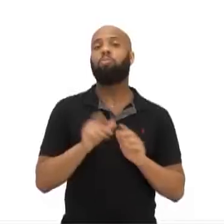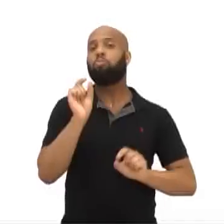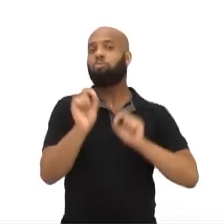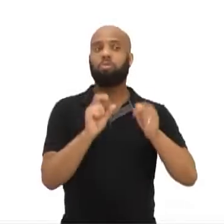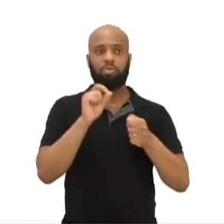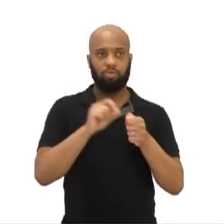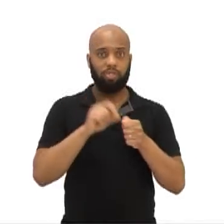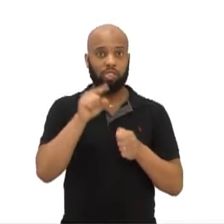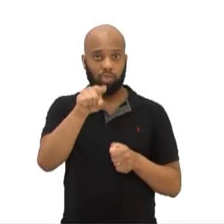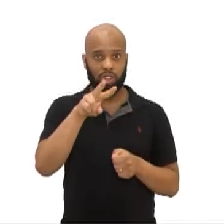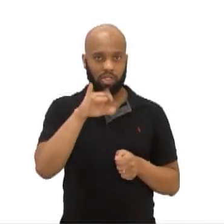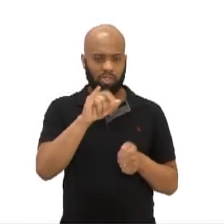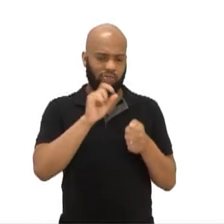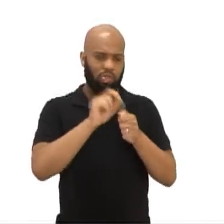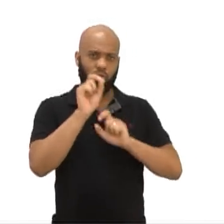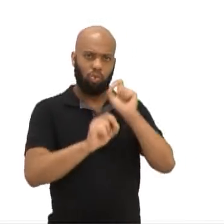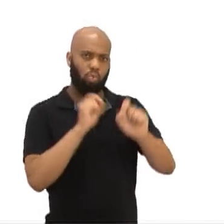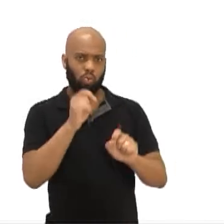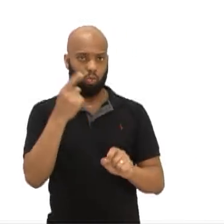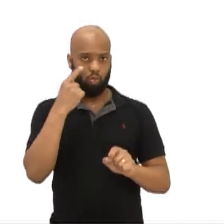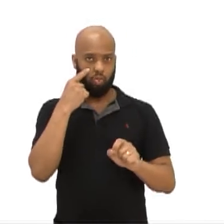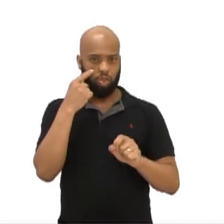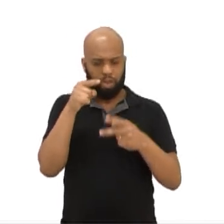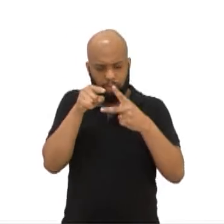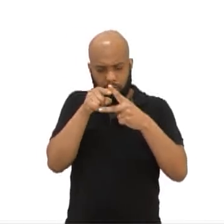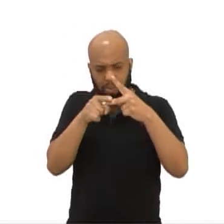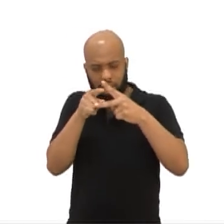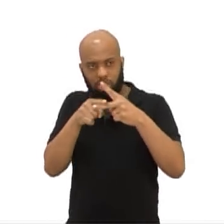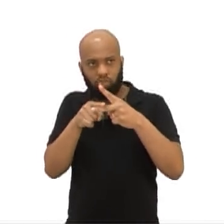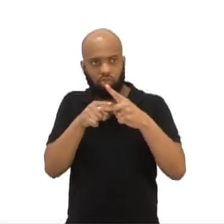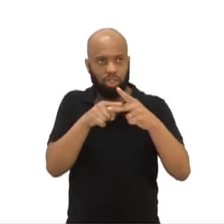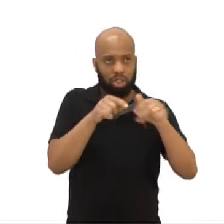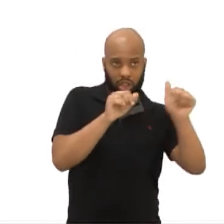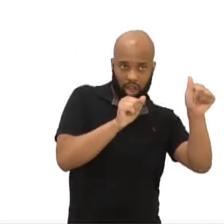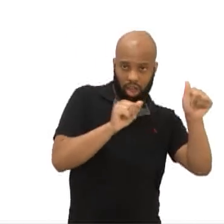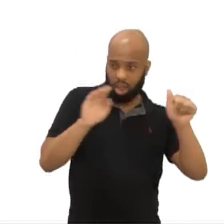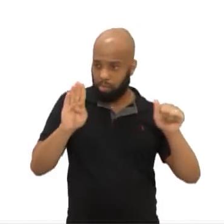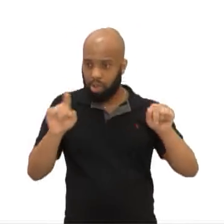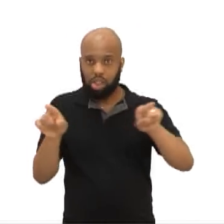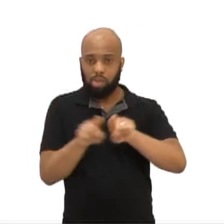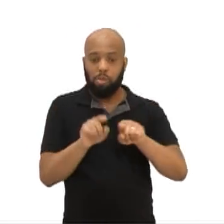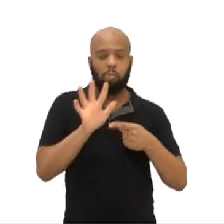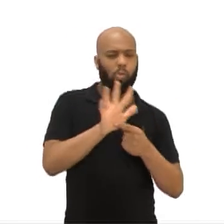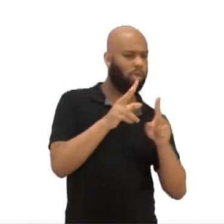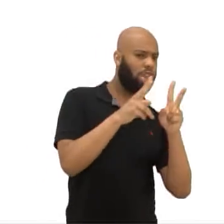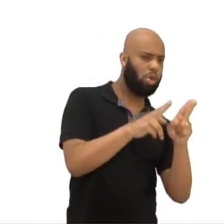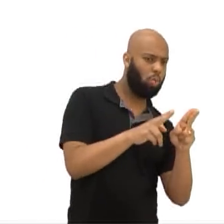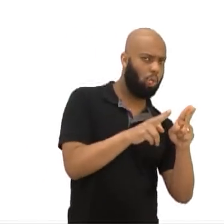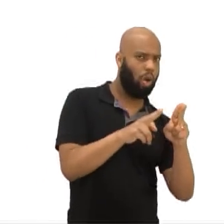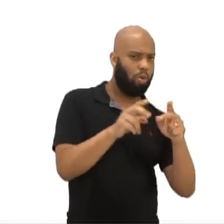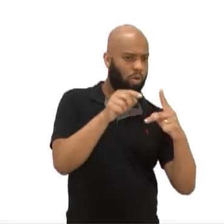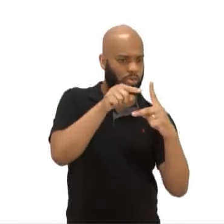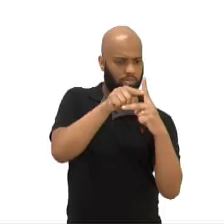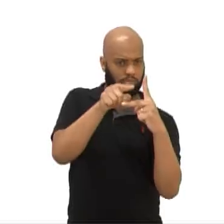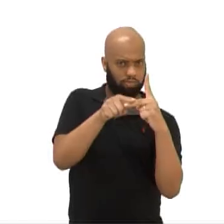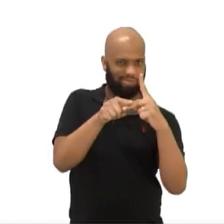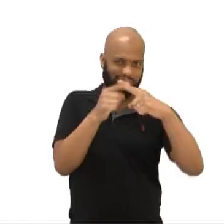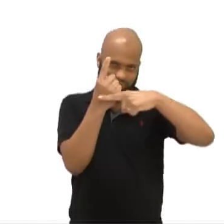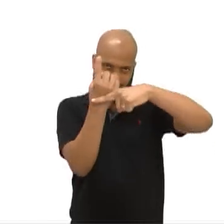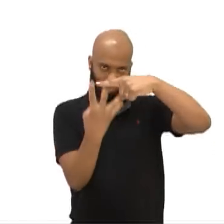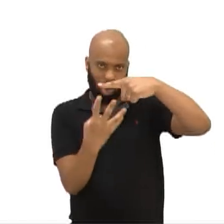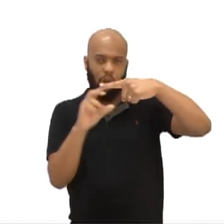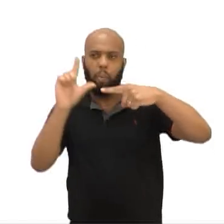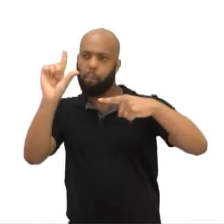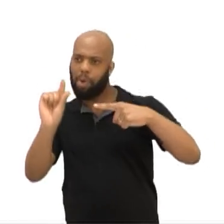seguinte, faça uma estimativa da medida de cada ângulo dado, indicando se é igual ao ângulo reto, menor que o